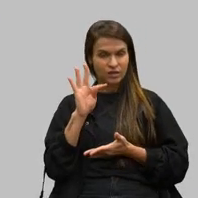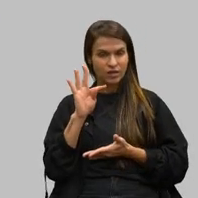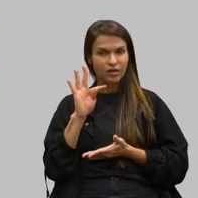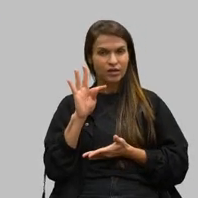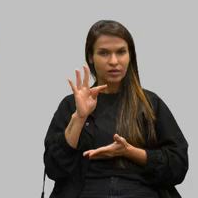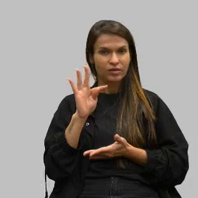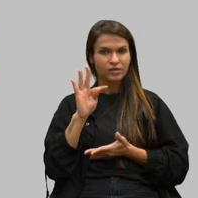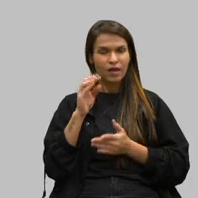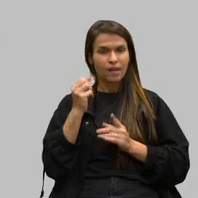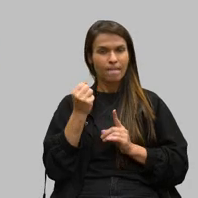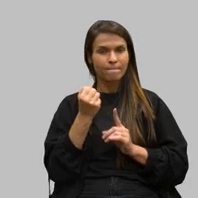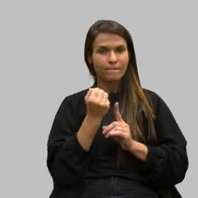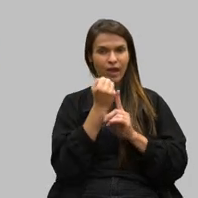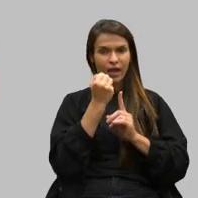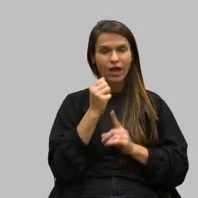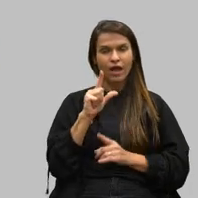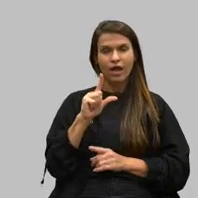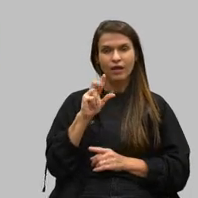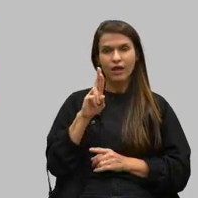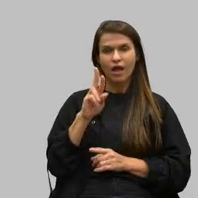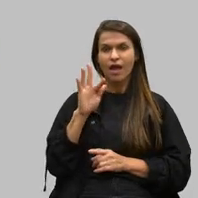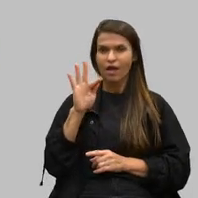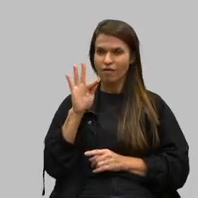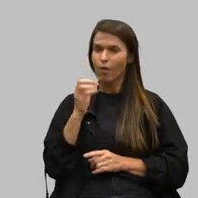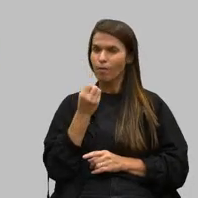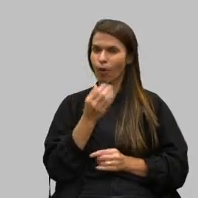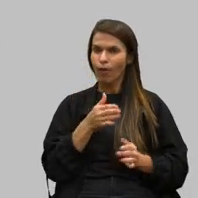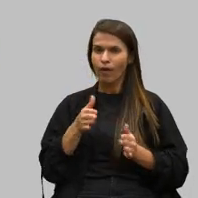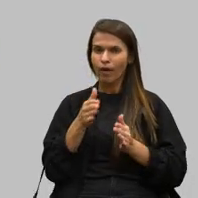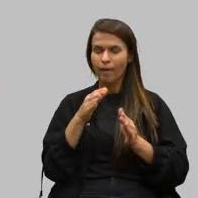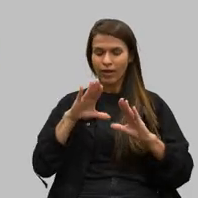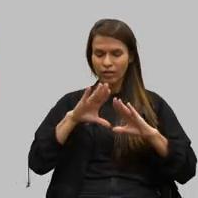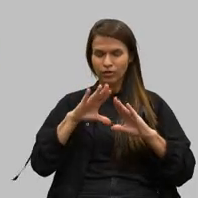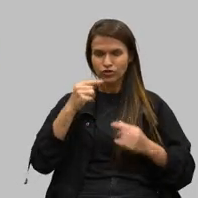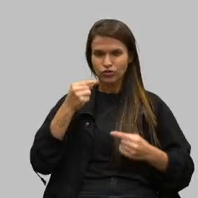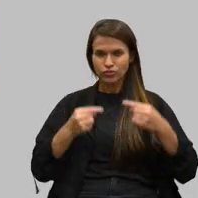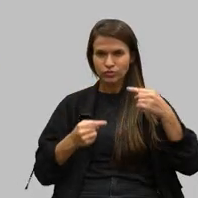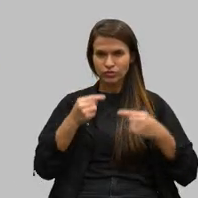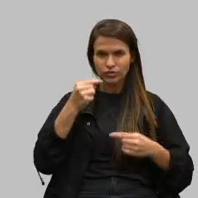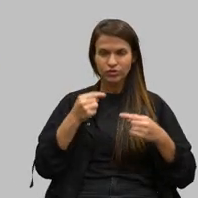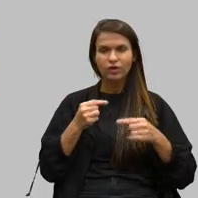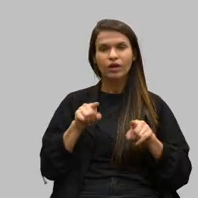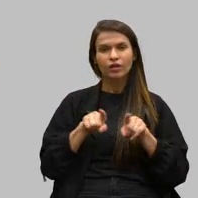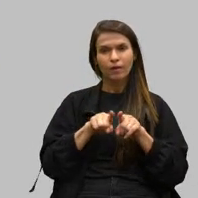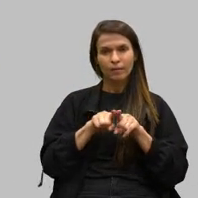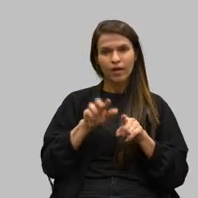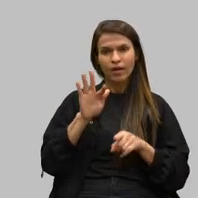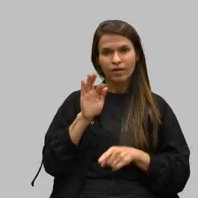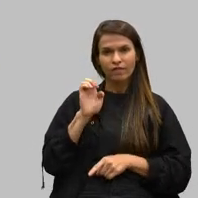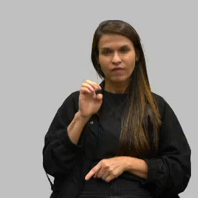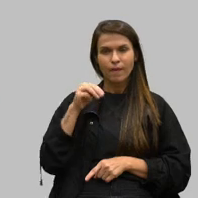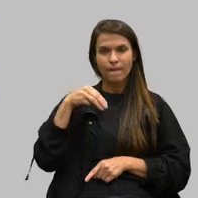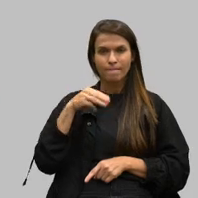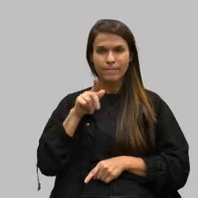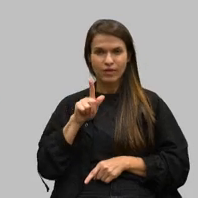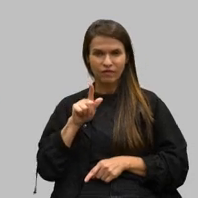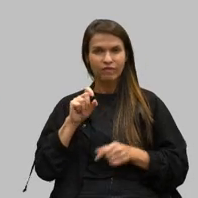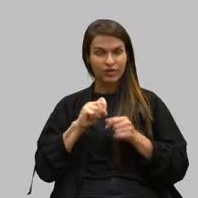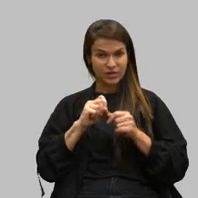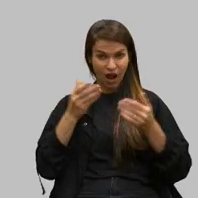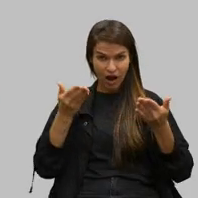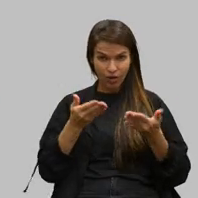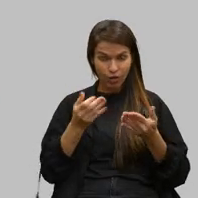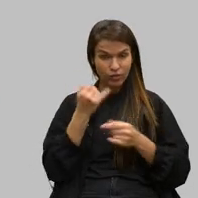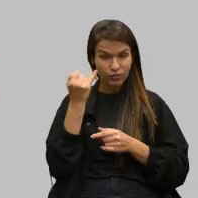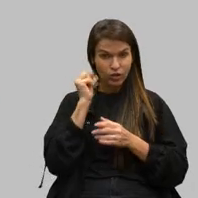sem impacto na LRF. Então, eu acho um bom caminho para essa casa discutir, eu acho que a FEMIG está fazendo isso agora, e o importante